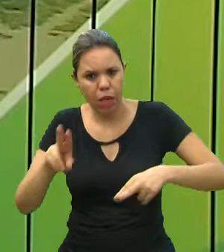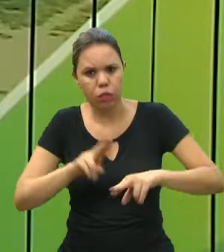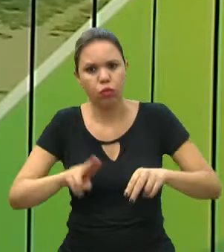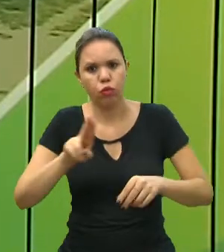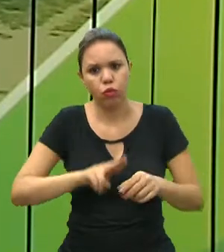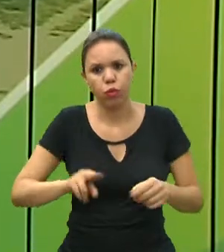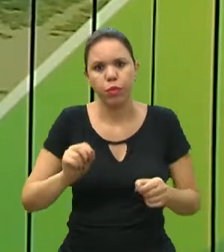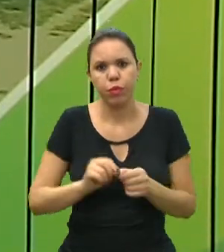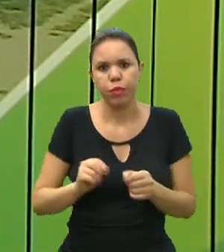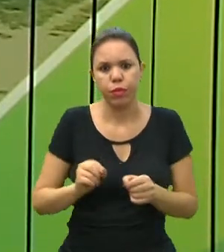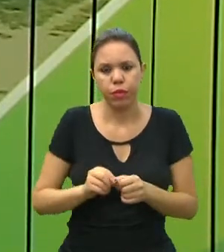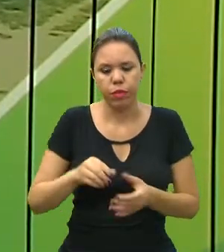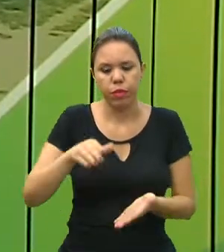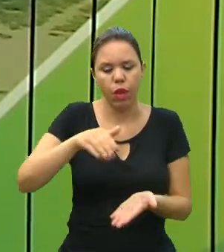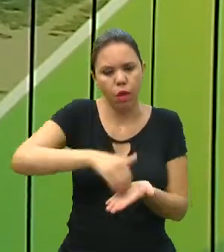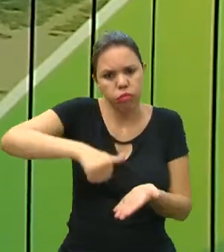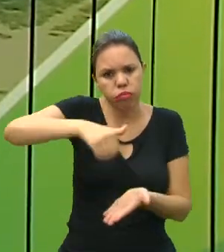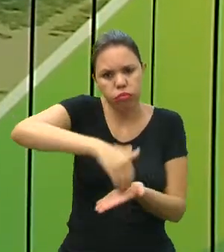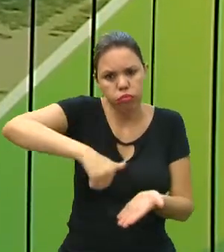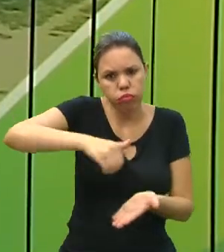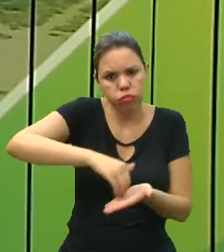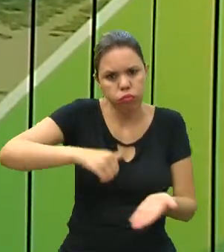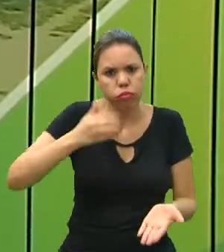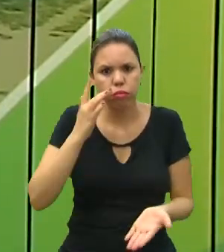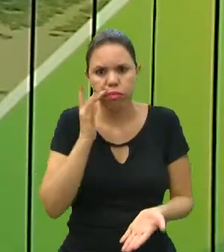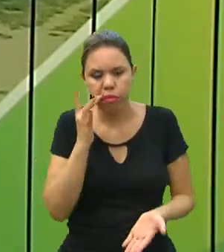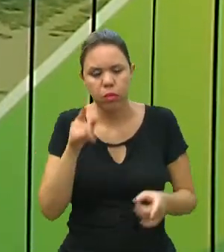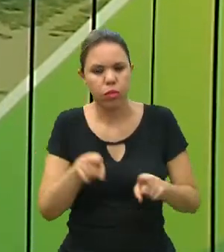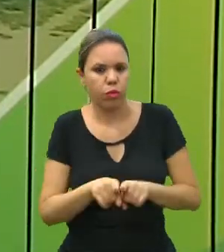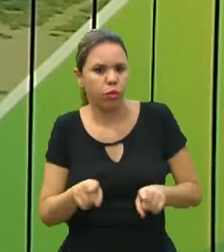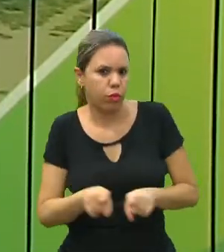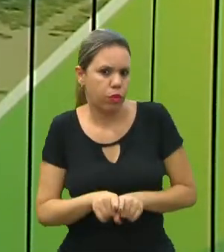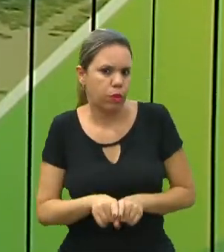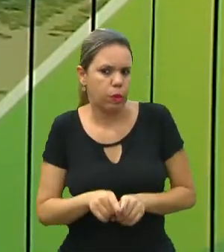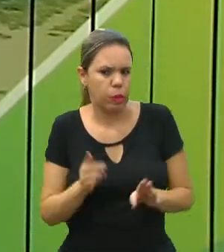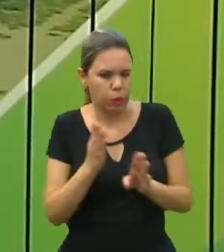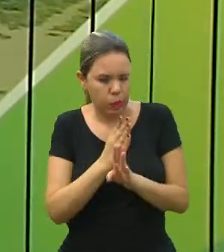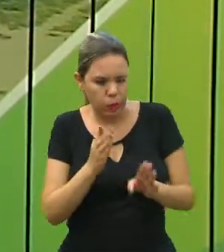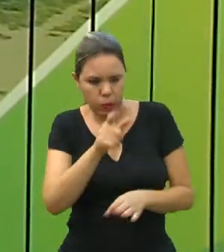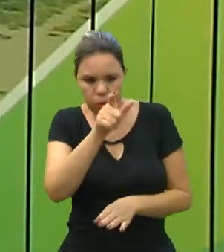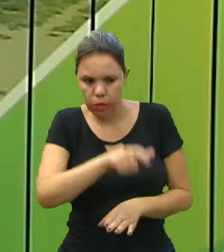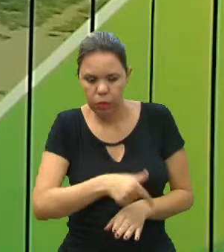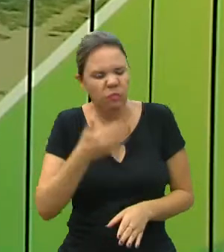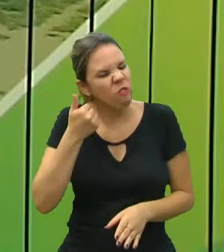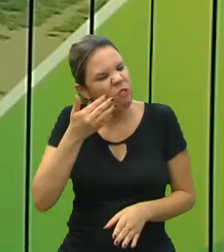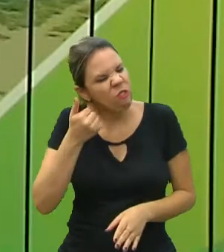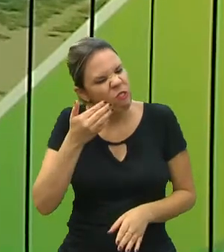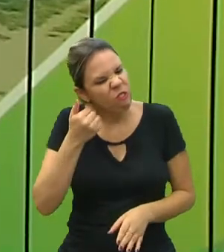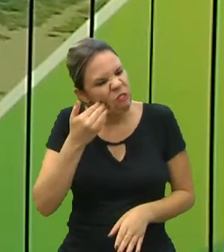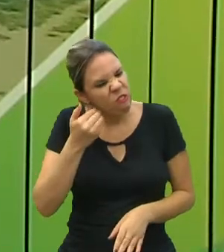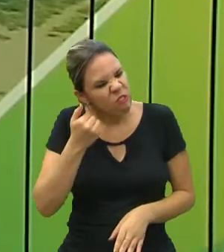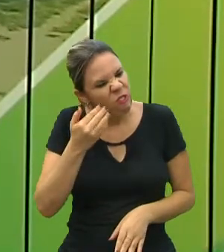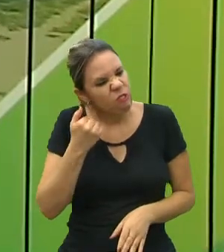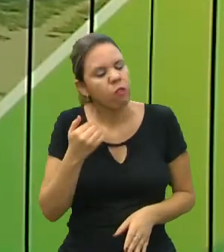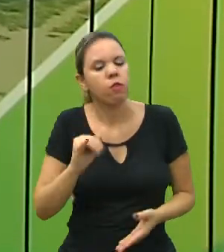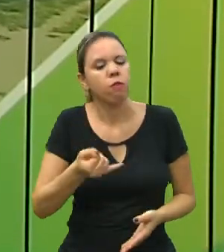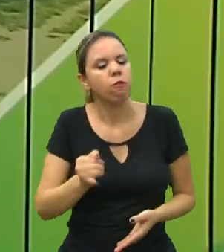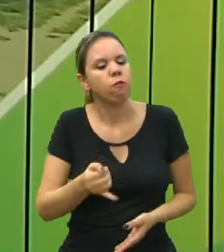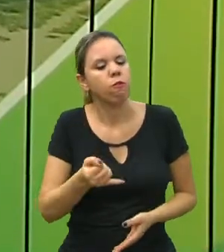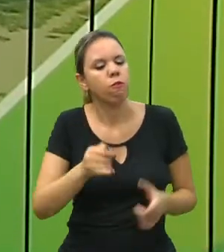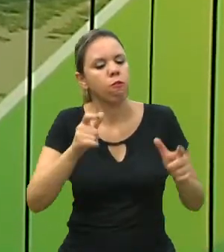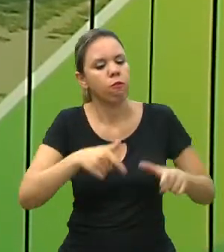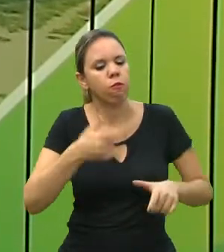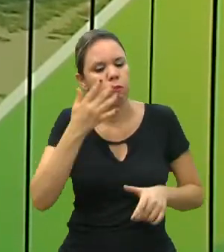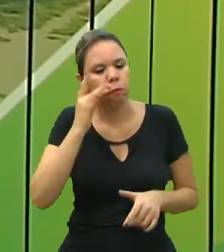que viabilizariam a extração ilegal do minério. E também busca os suspeitos de explorarem diretamente o garimpo